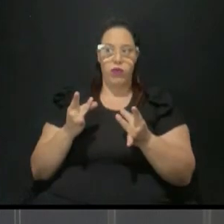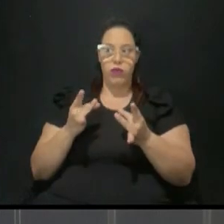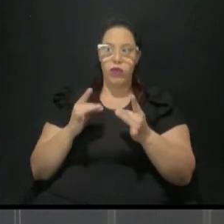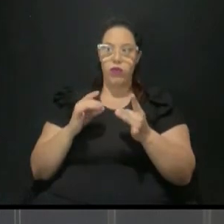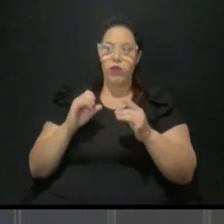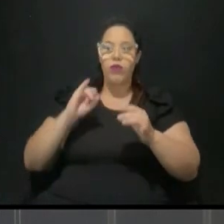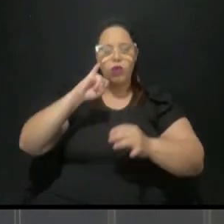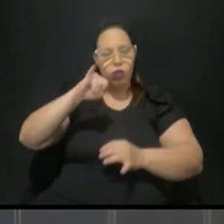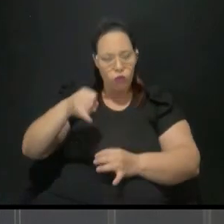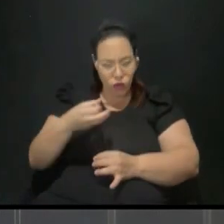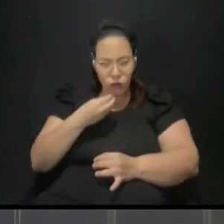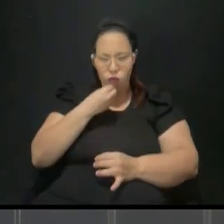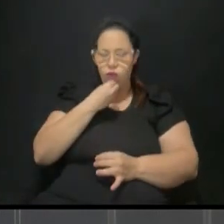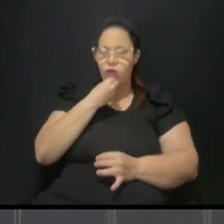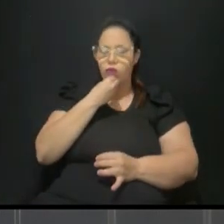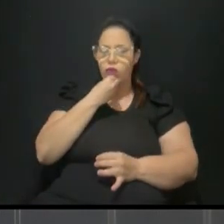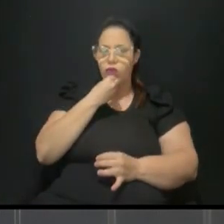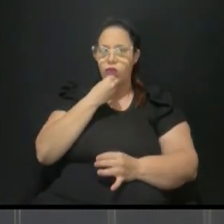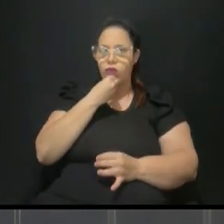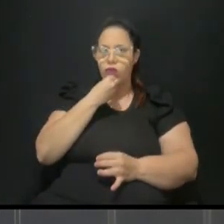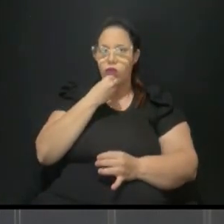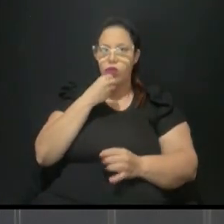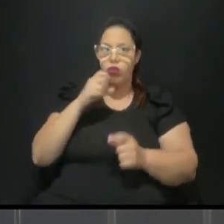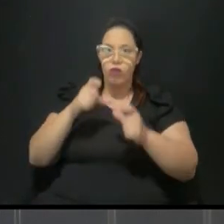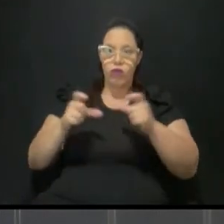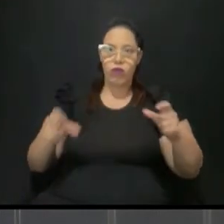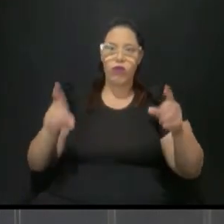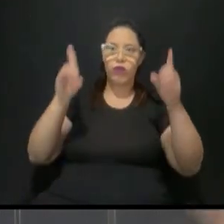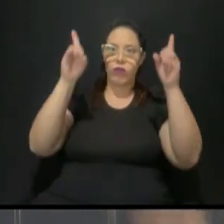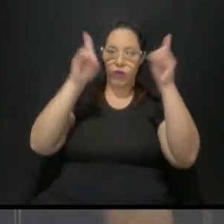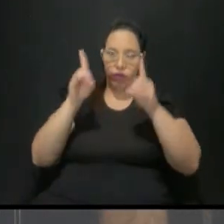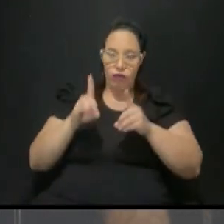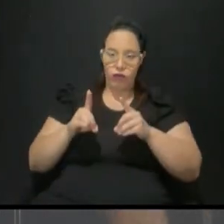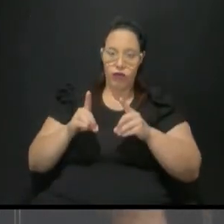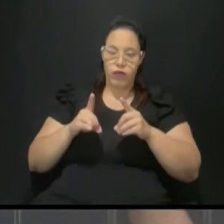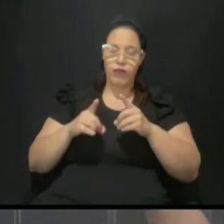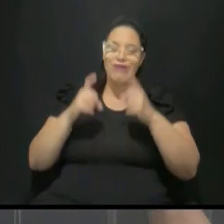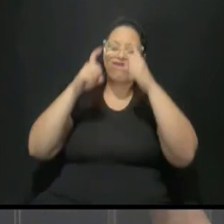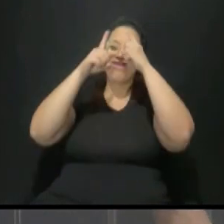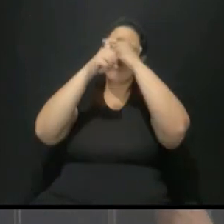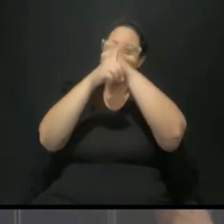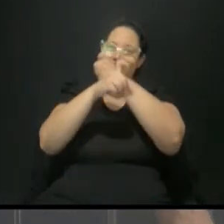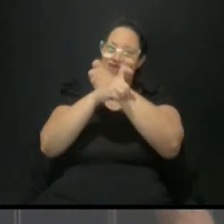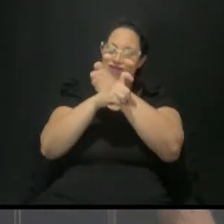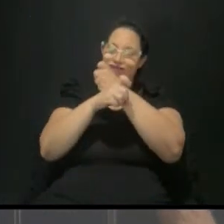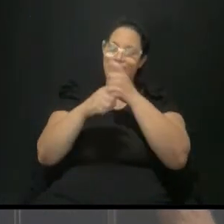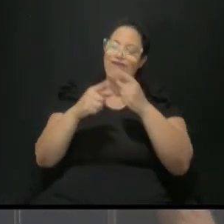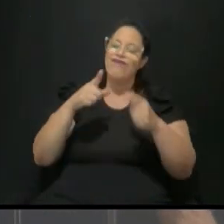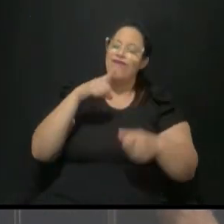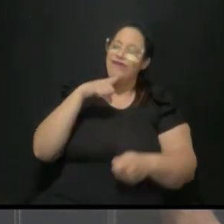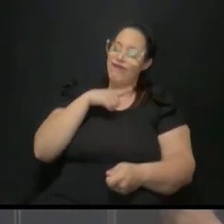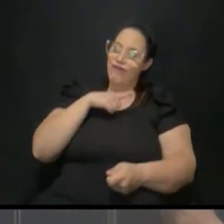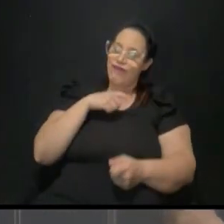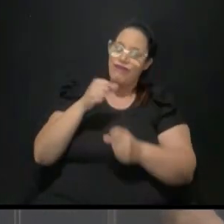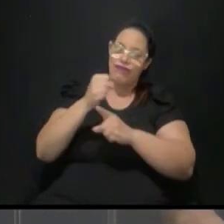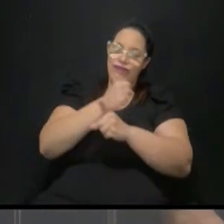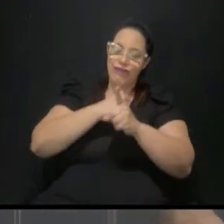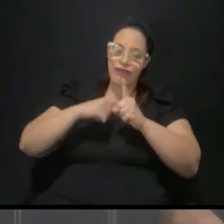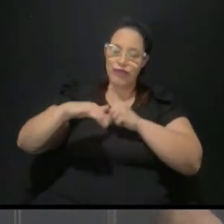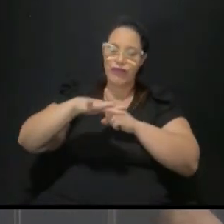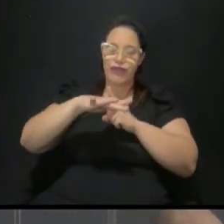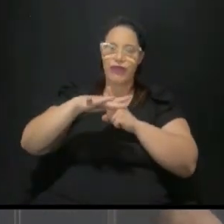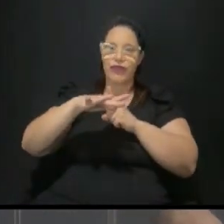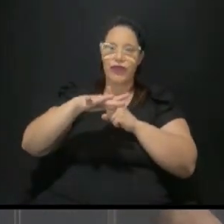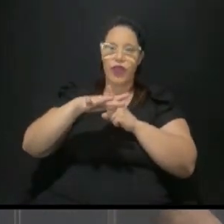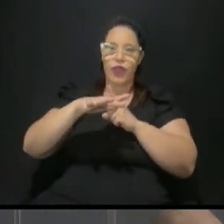das pessoas com deficiência e as dificuldades existentes na sociedade, né, com as